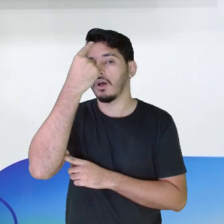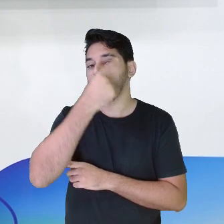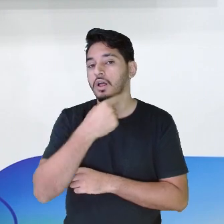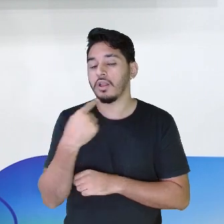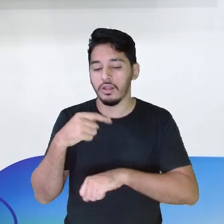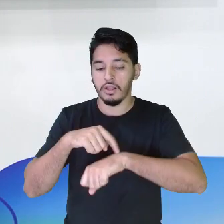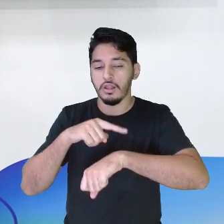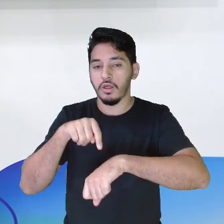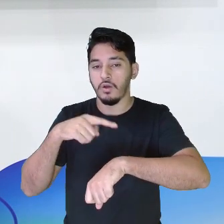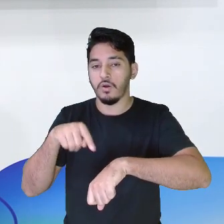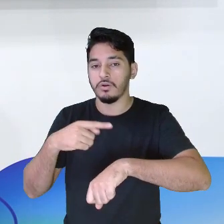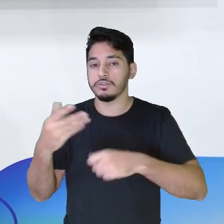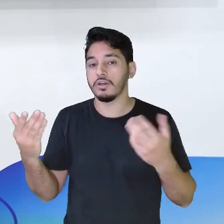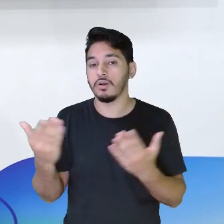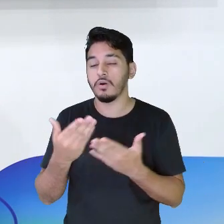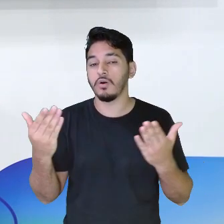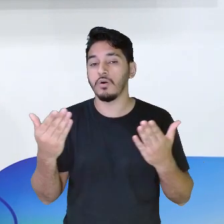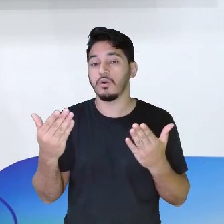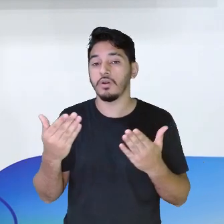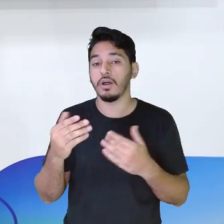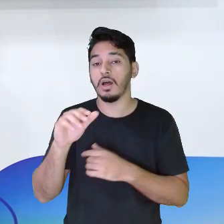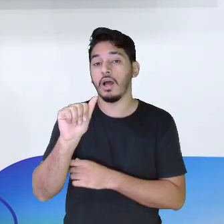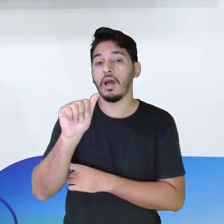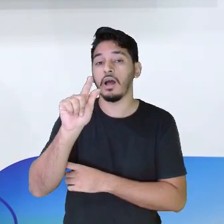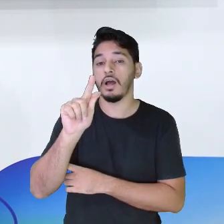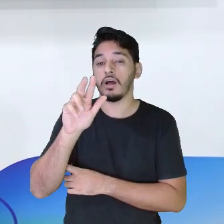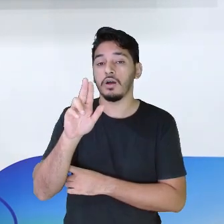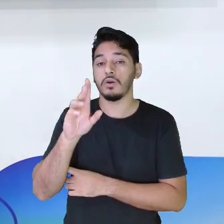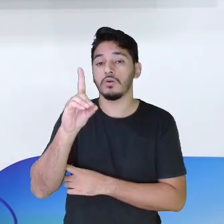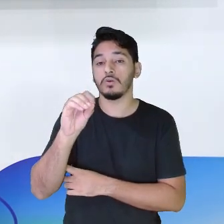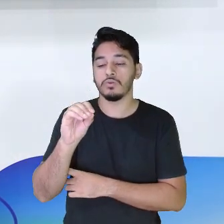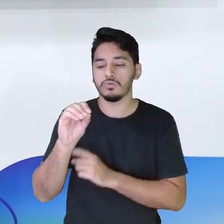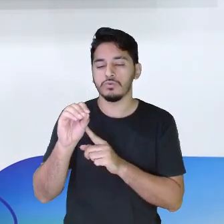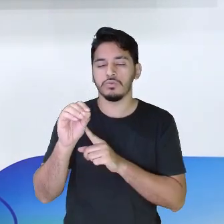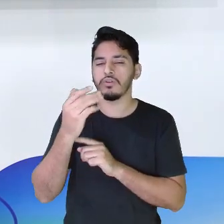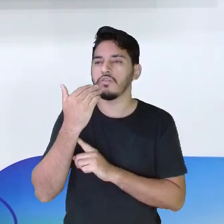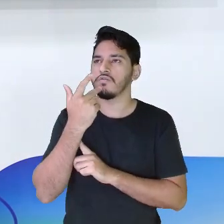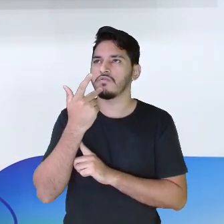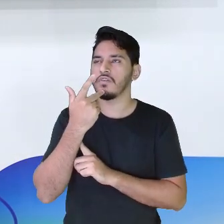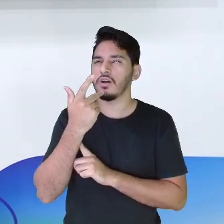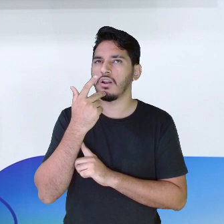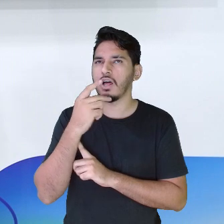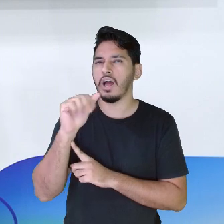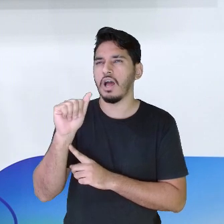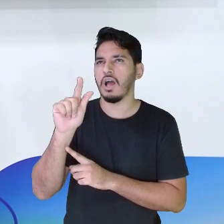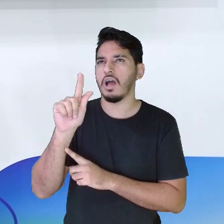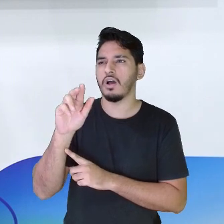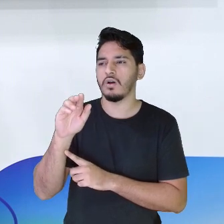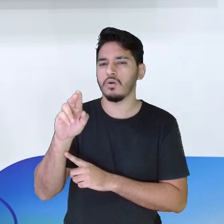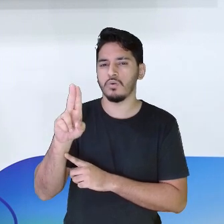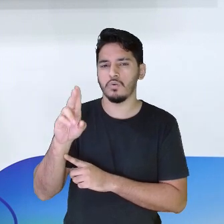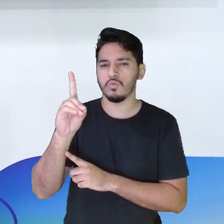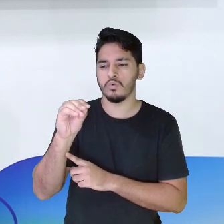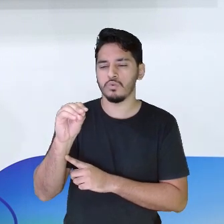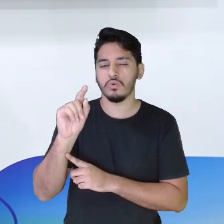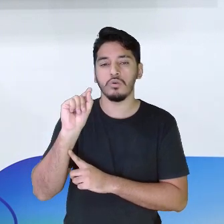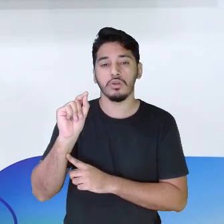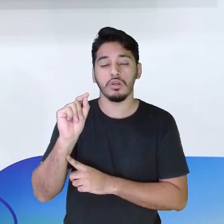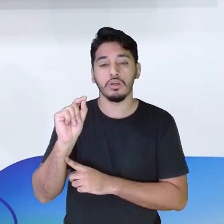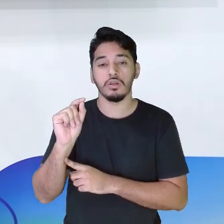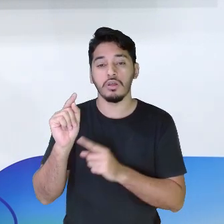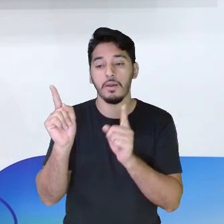dessa vez com um ângulo agudo. Quando eu falo de ângulo agudo, é porque ele